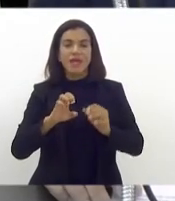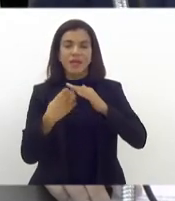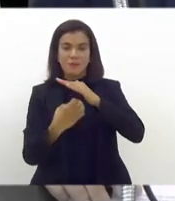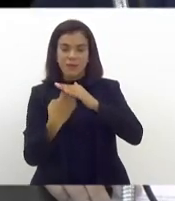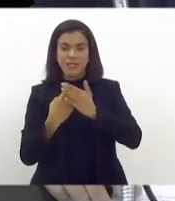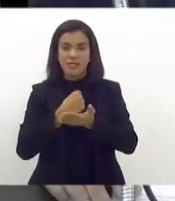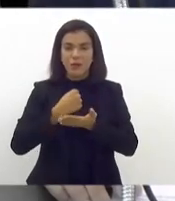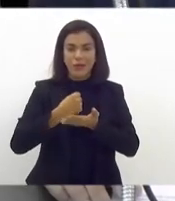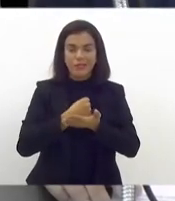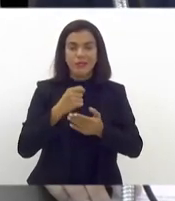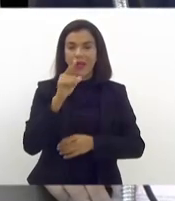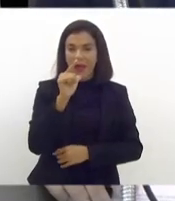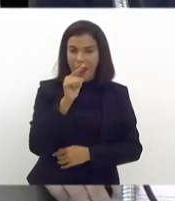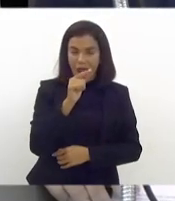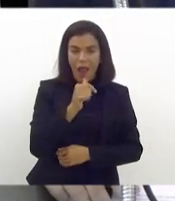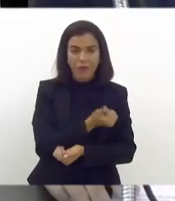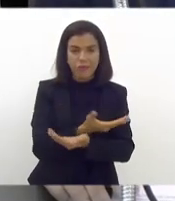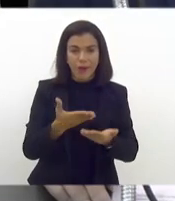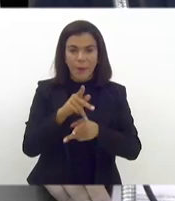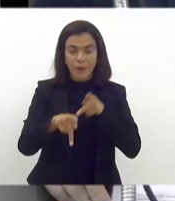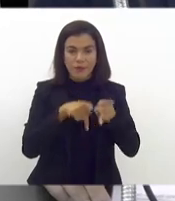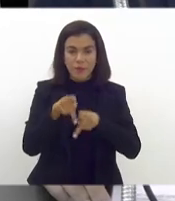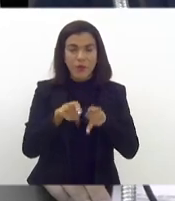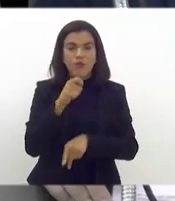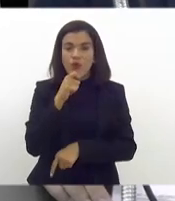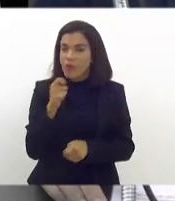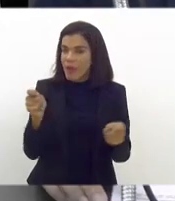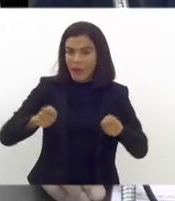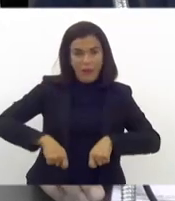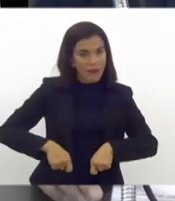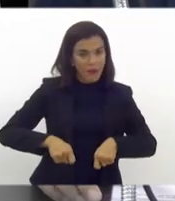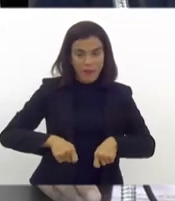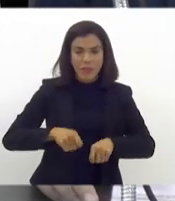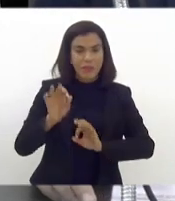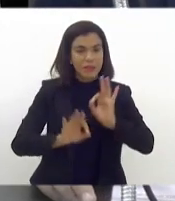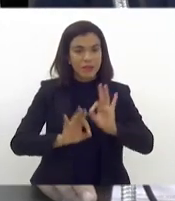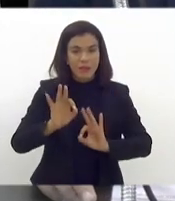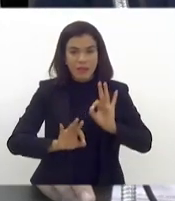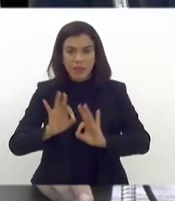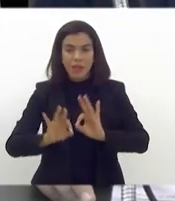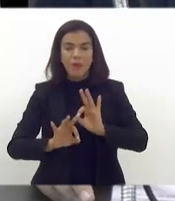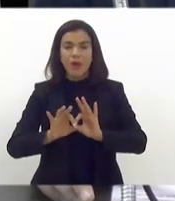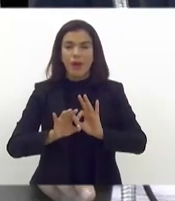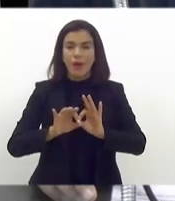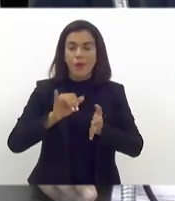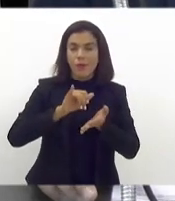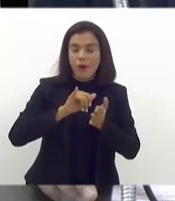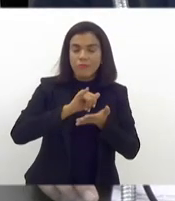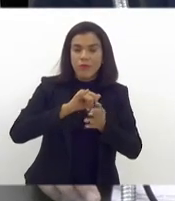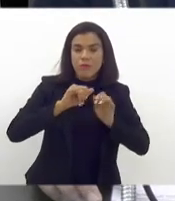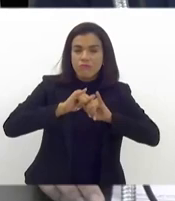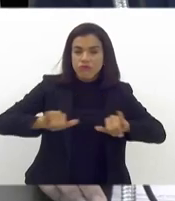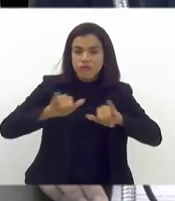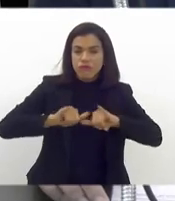é como se nós disséssemos que a diretoria de comunicação não tem capacidade de elaborar uma nota para encaminhar para a imprensa.